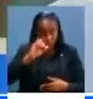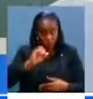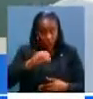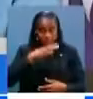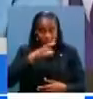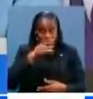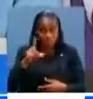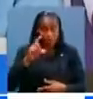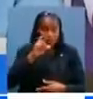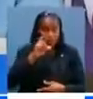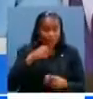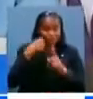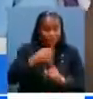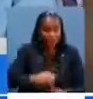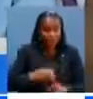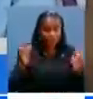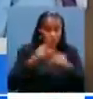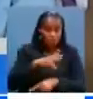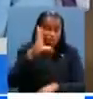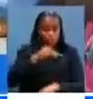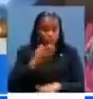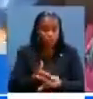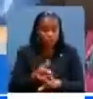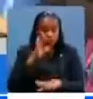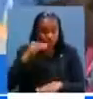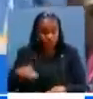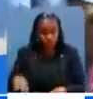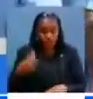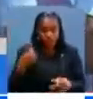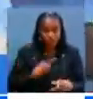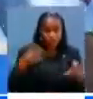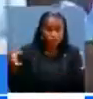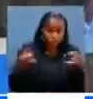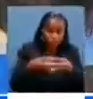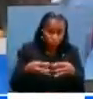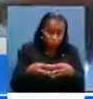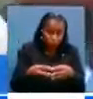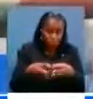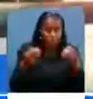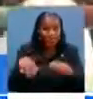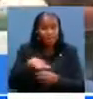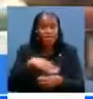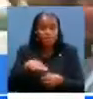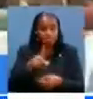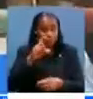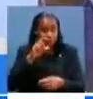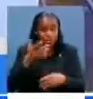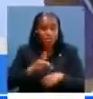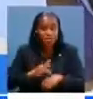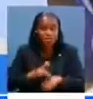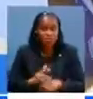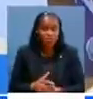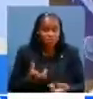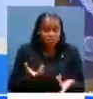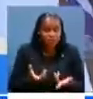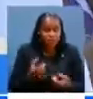afirmou que a luta contra o abuso sexual de menores tem que ser conjunta e de muita ação de prevenção e sensibilização. Eu quero destacar aqui o